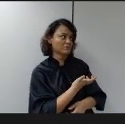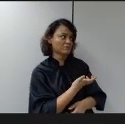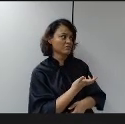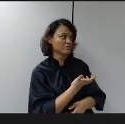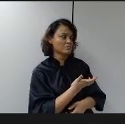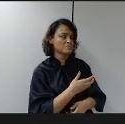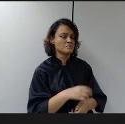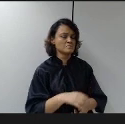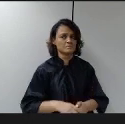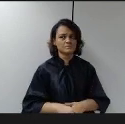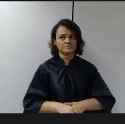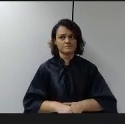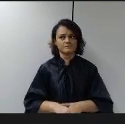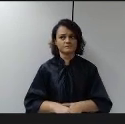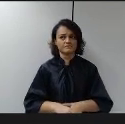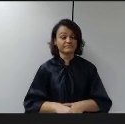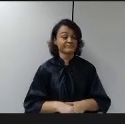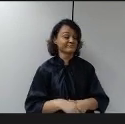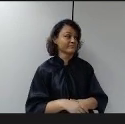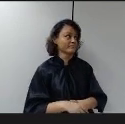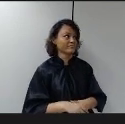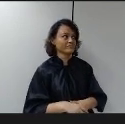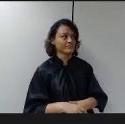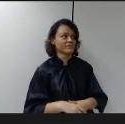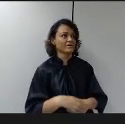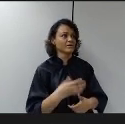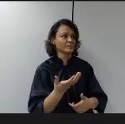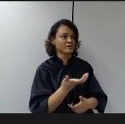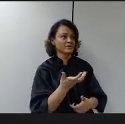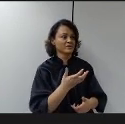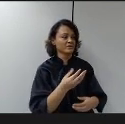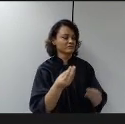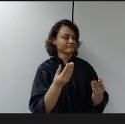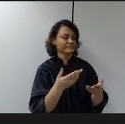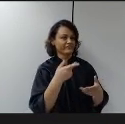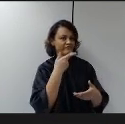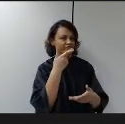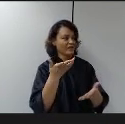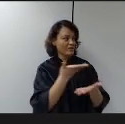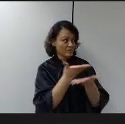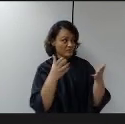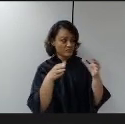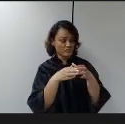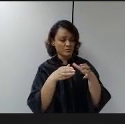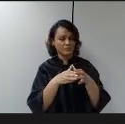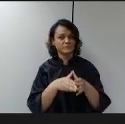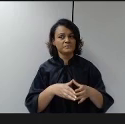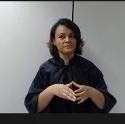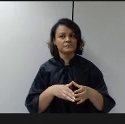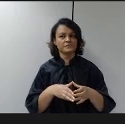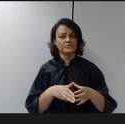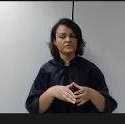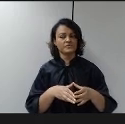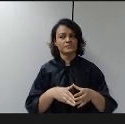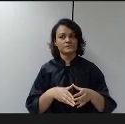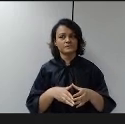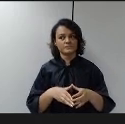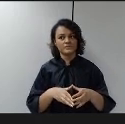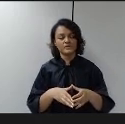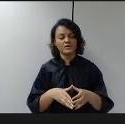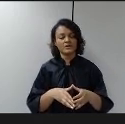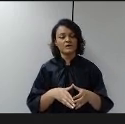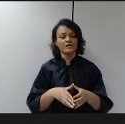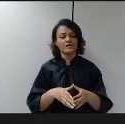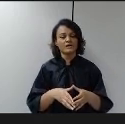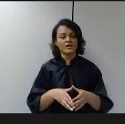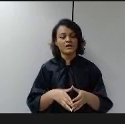enfim, submeter à turma que, como nós temos só dois